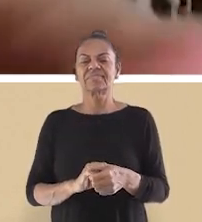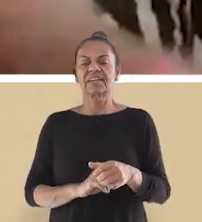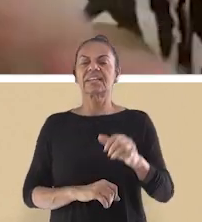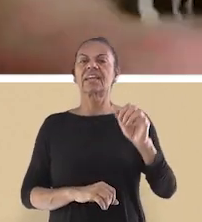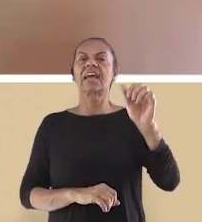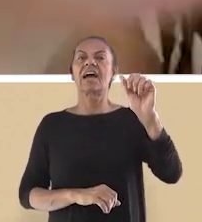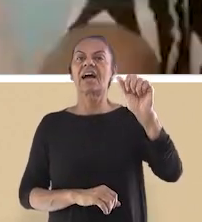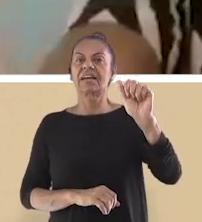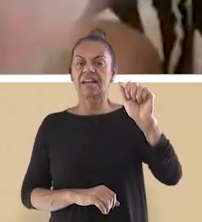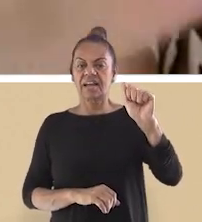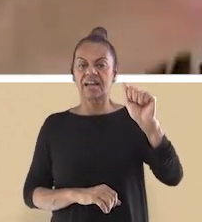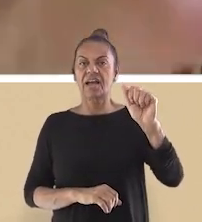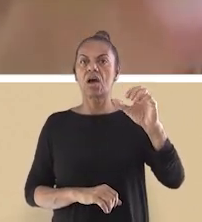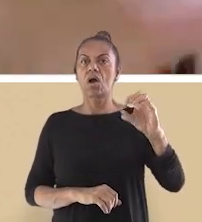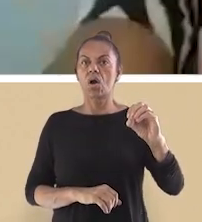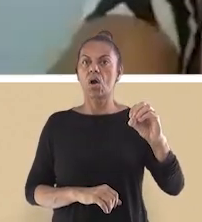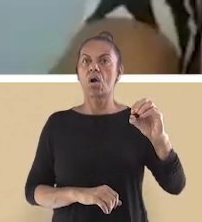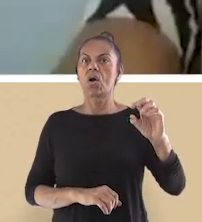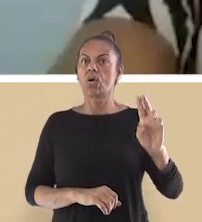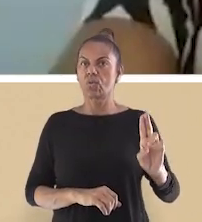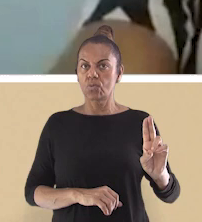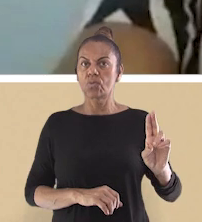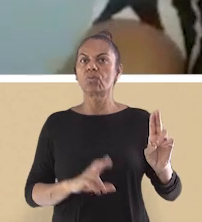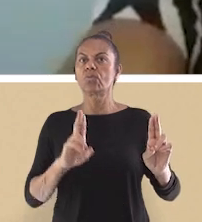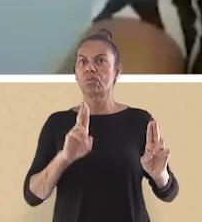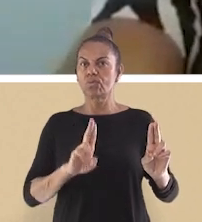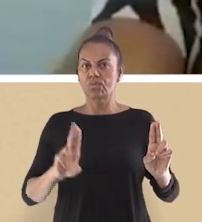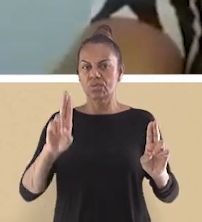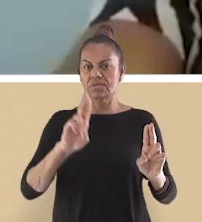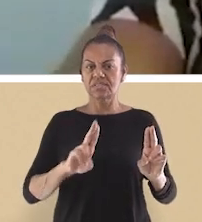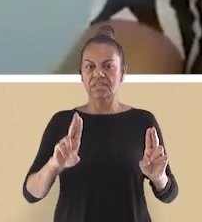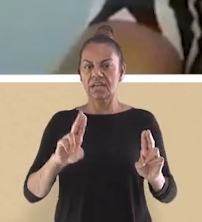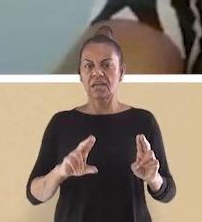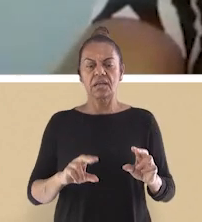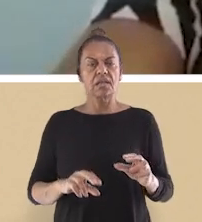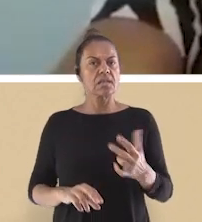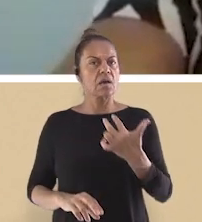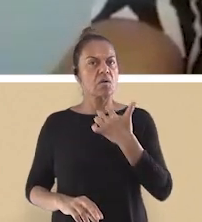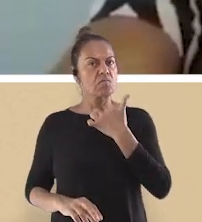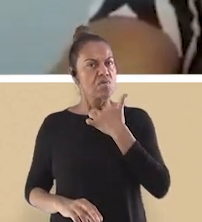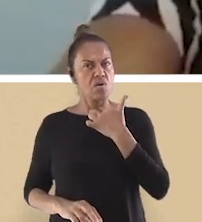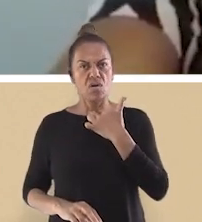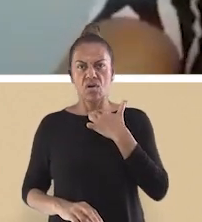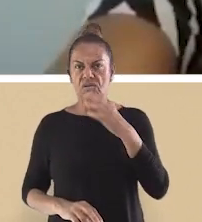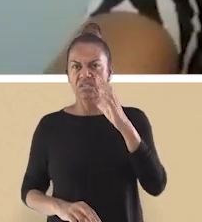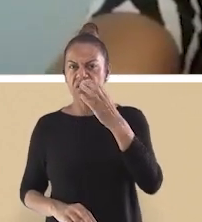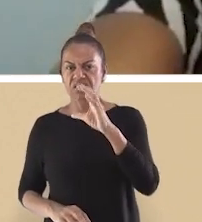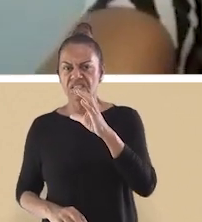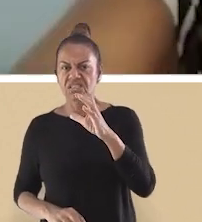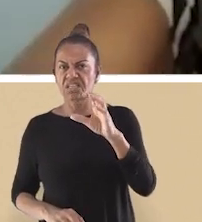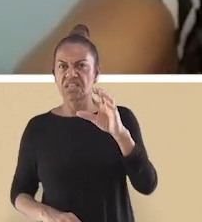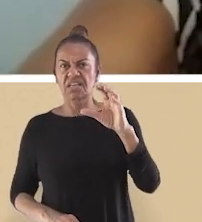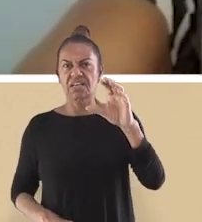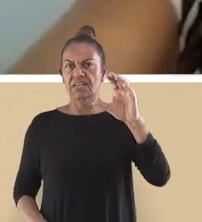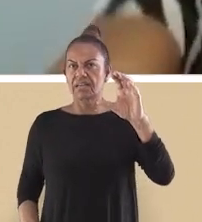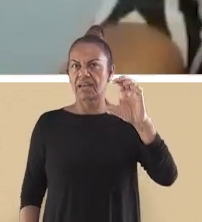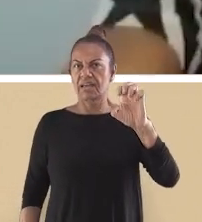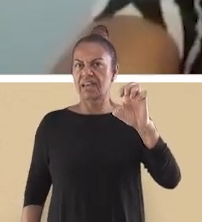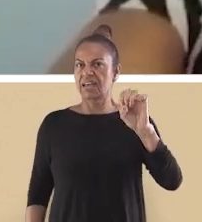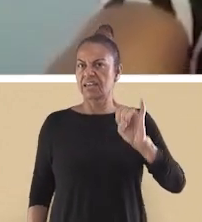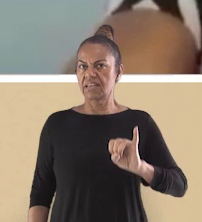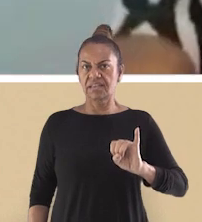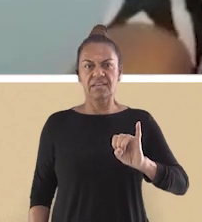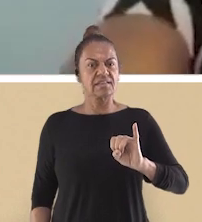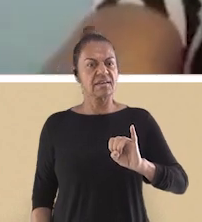apenas, A, O, U. Não utilizamos o C cedilha na frente do E e do I. Na